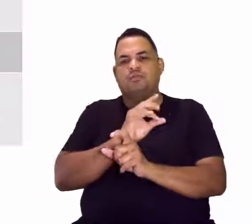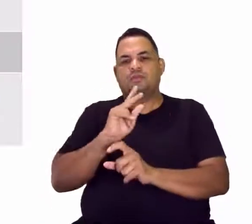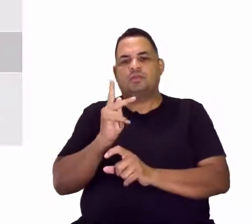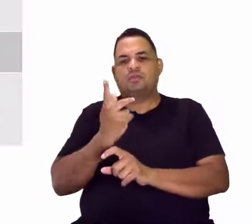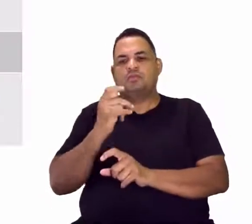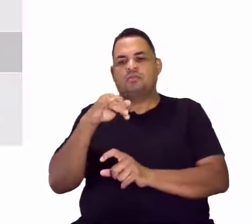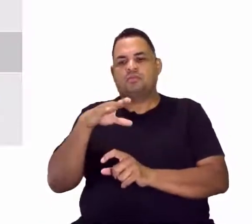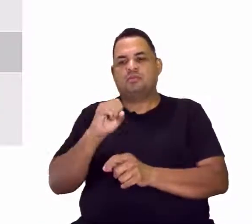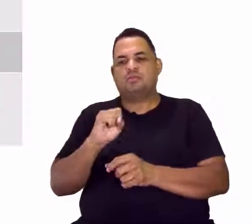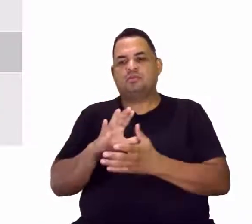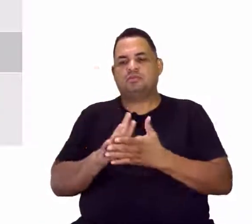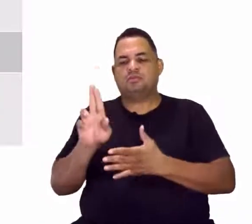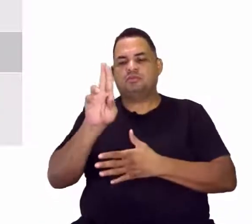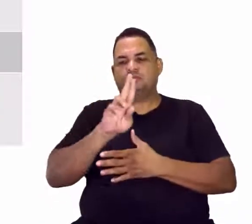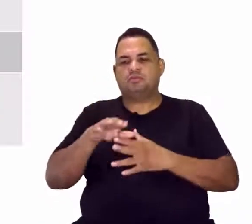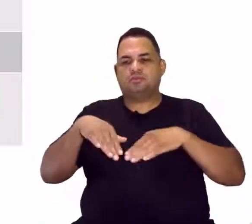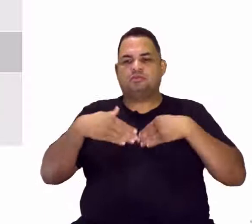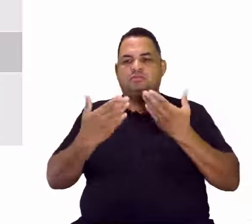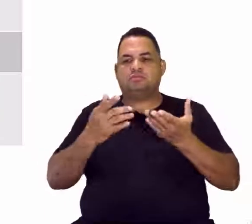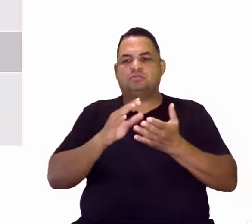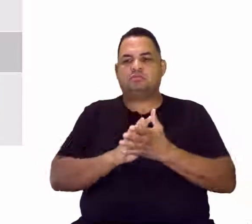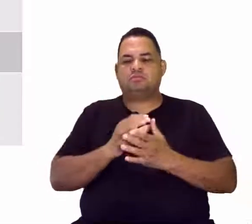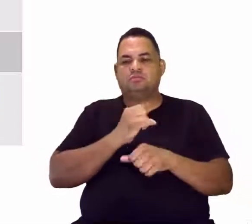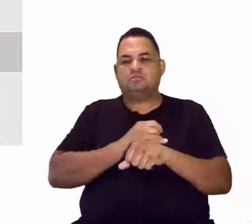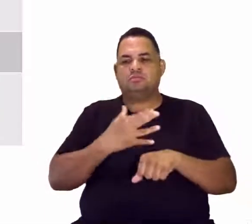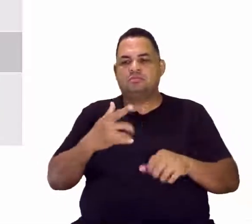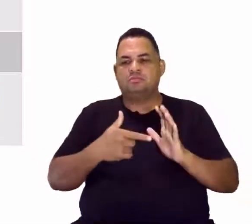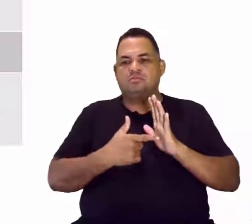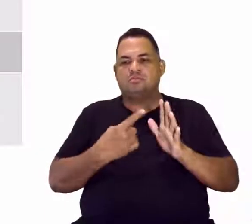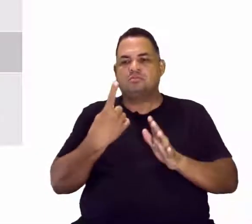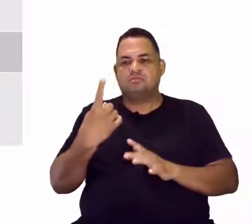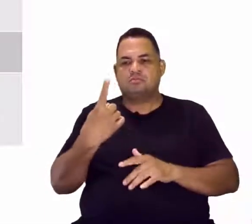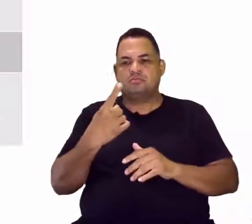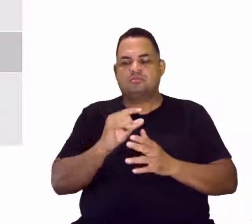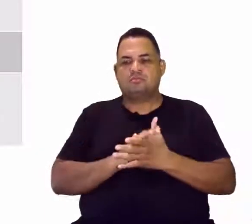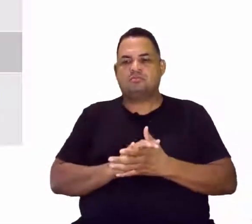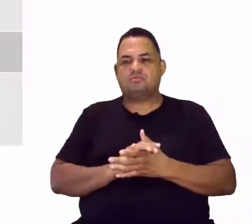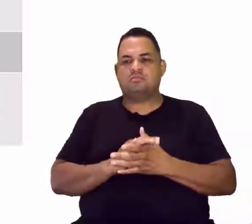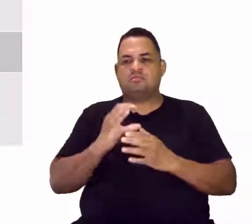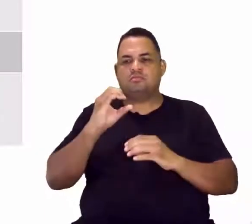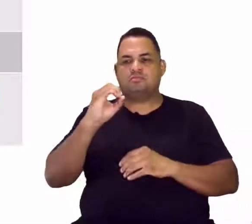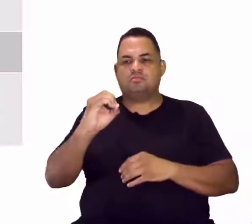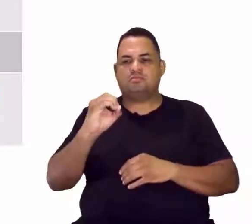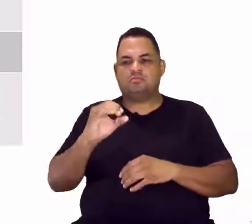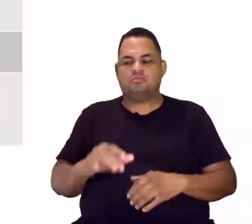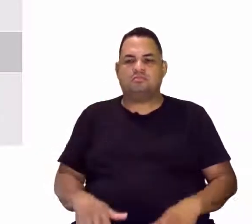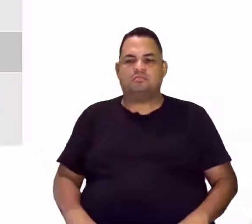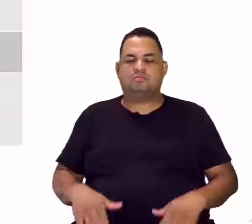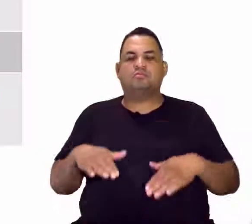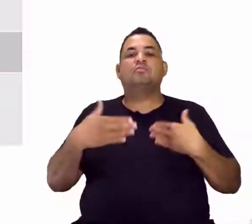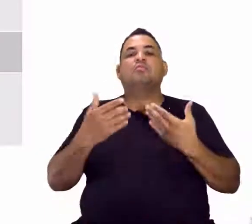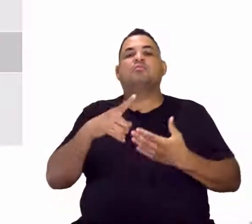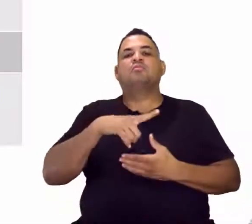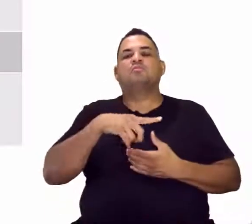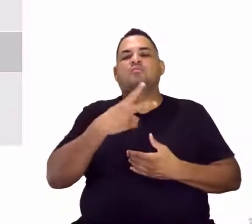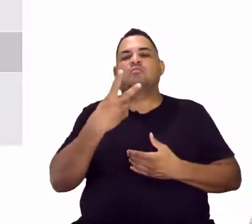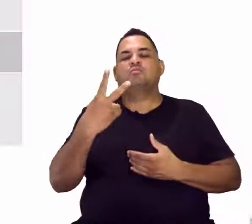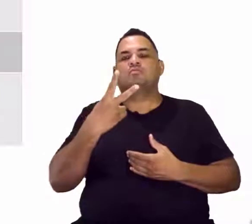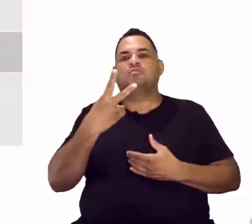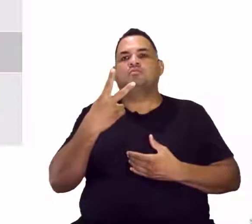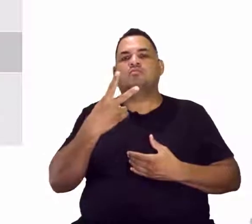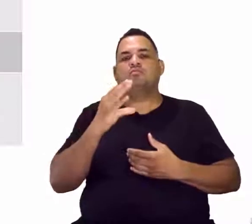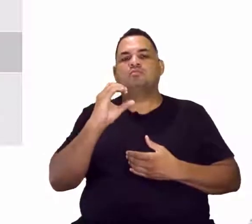que eu só irei usar quando o meu ácido apresenta somente 1 oxigênio. Quando ele apresenta